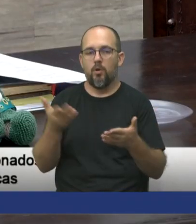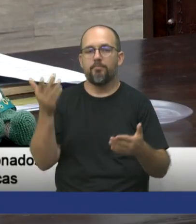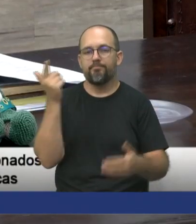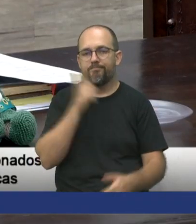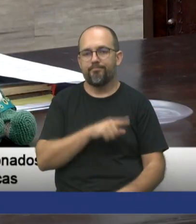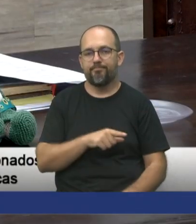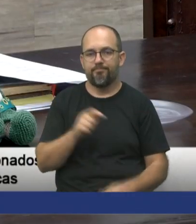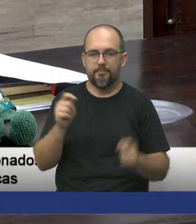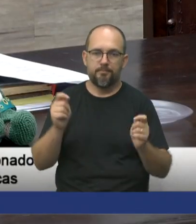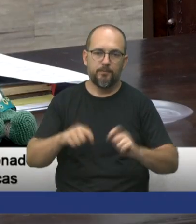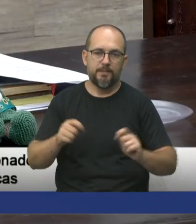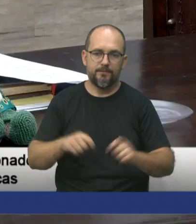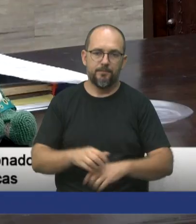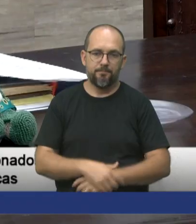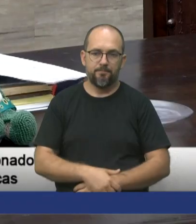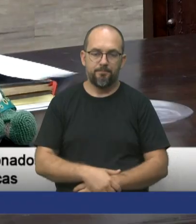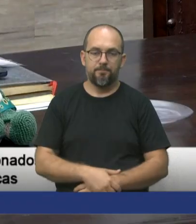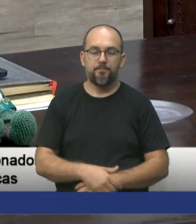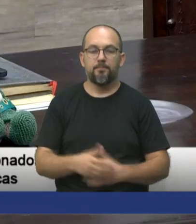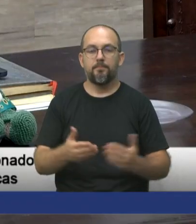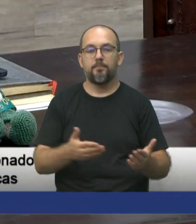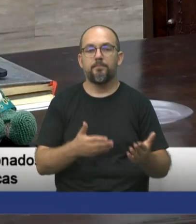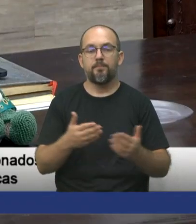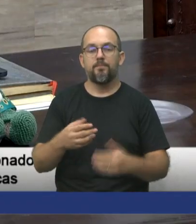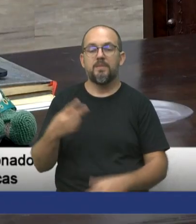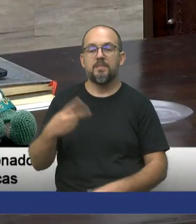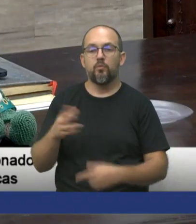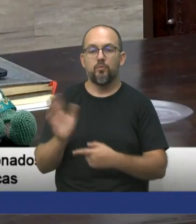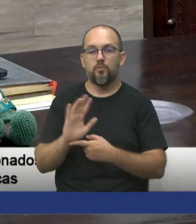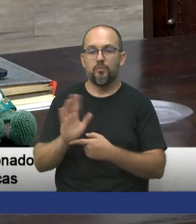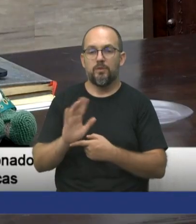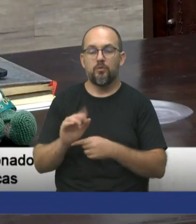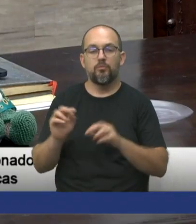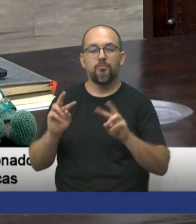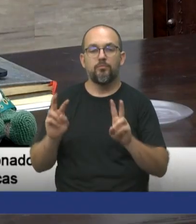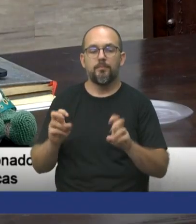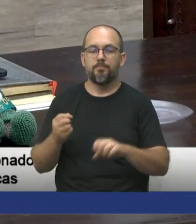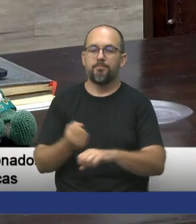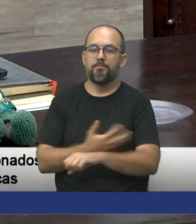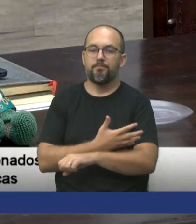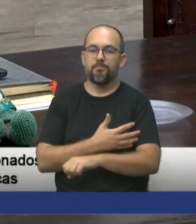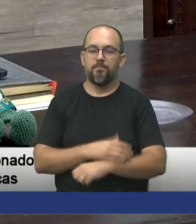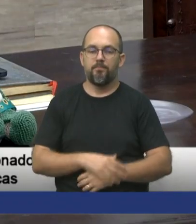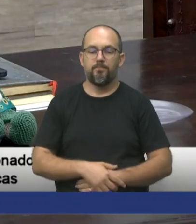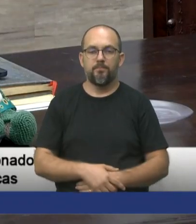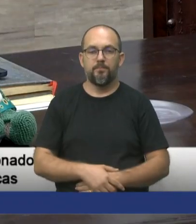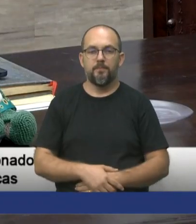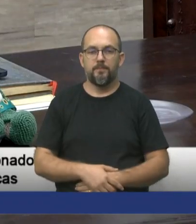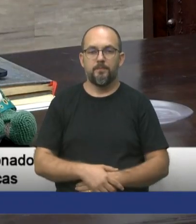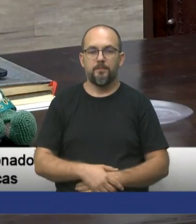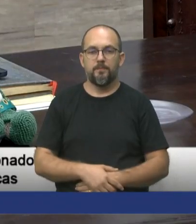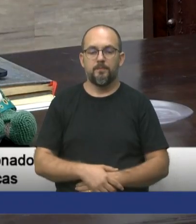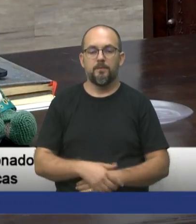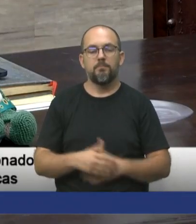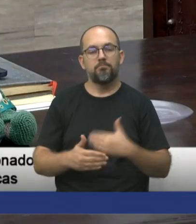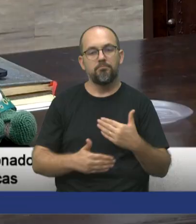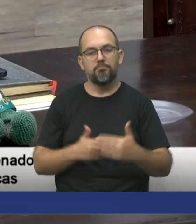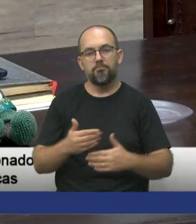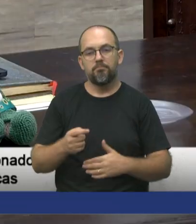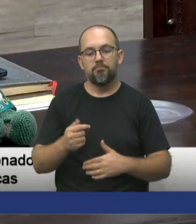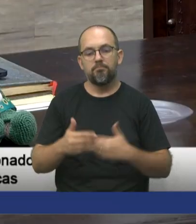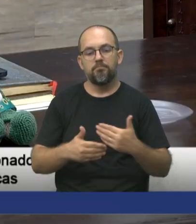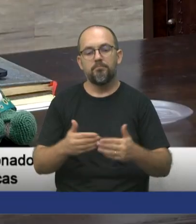essa possibilidade. Eu vou passar o nosso segundo vídeo, que ele é emocionante, e a gente já vai caminhando para